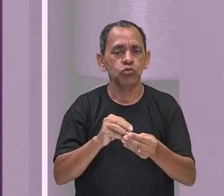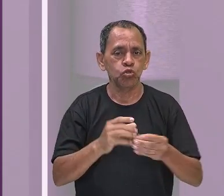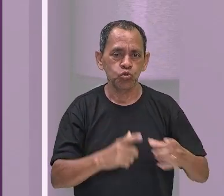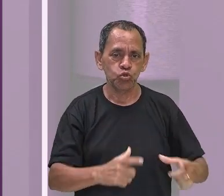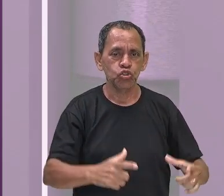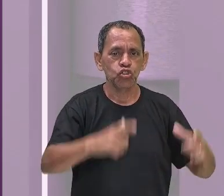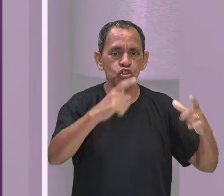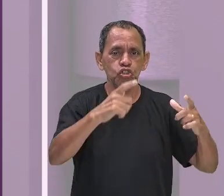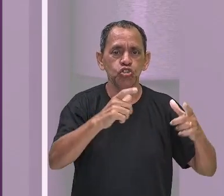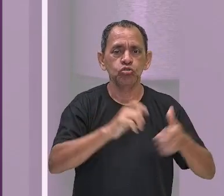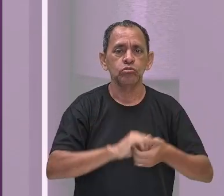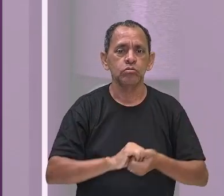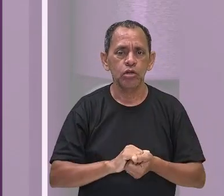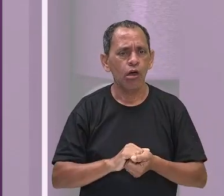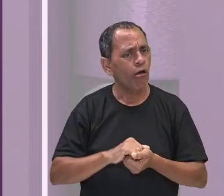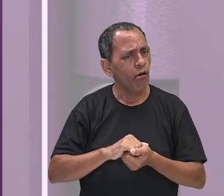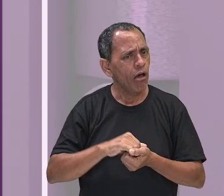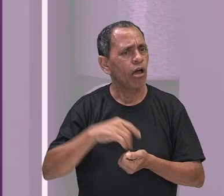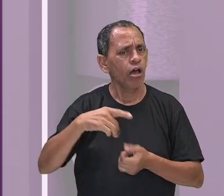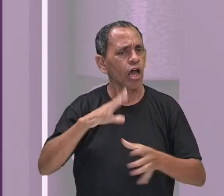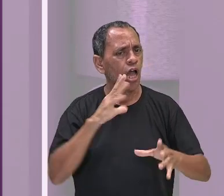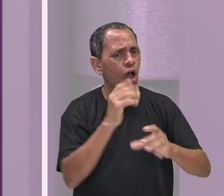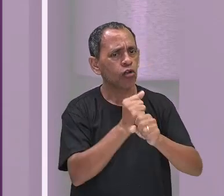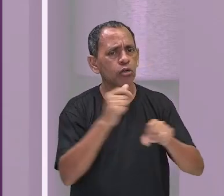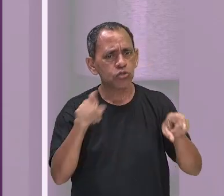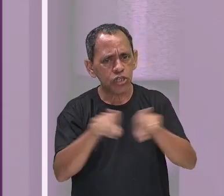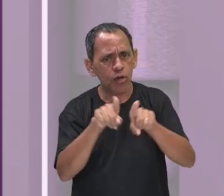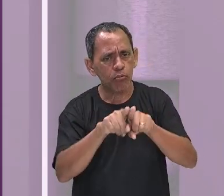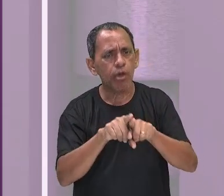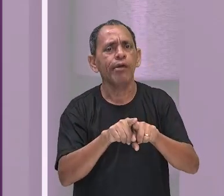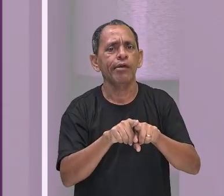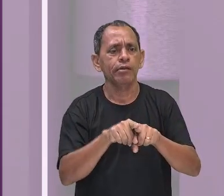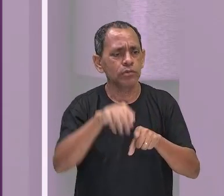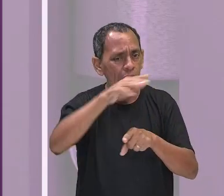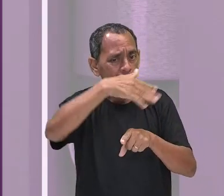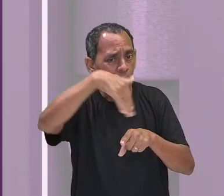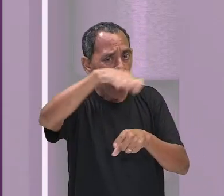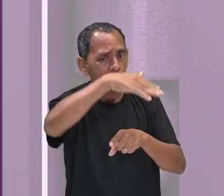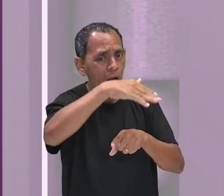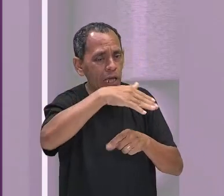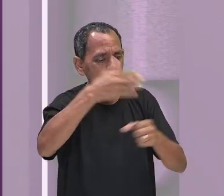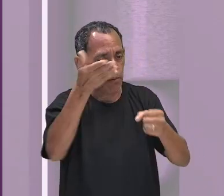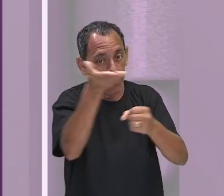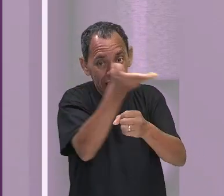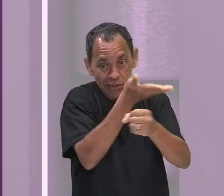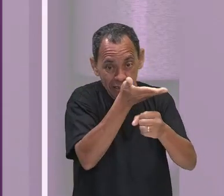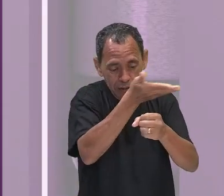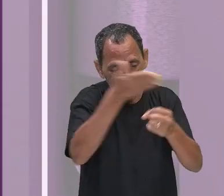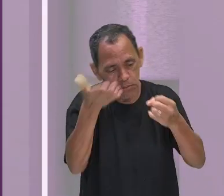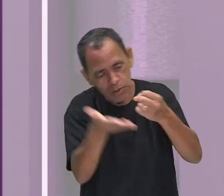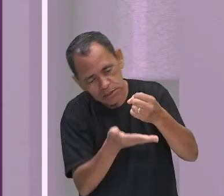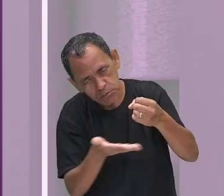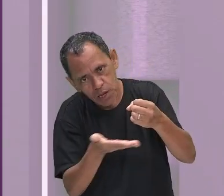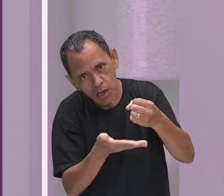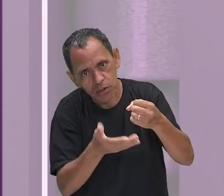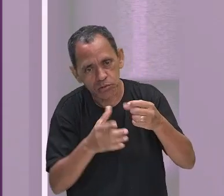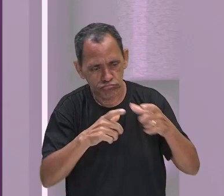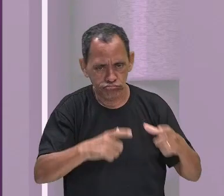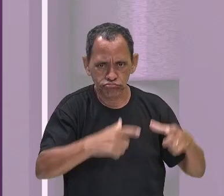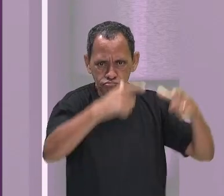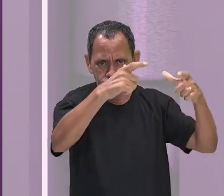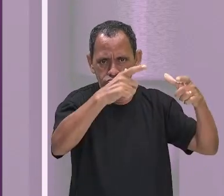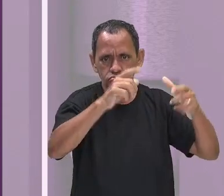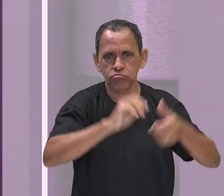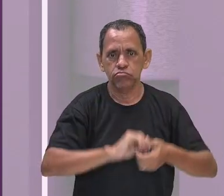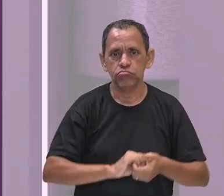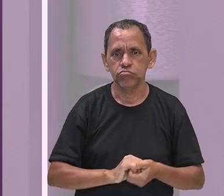E aí a gente ainda soma com as áreas das duas bases, né? Que são circunferências, tá? Então, a gente